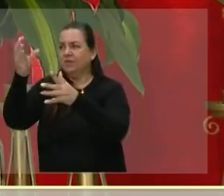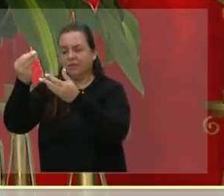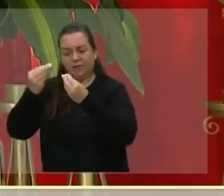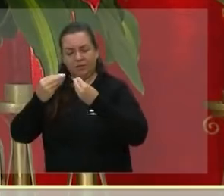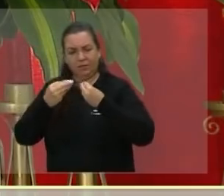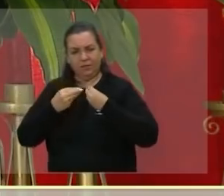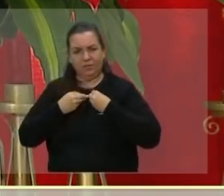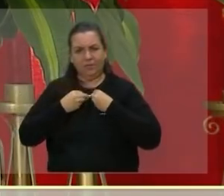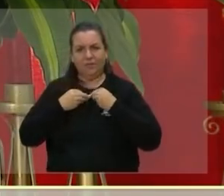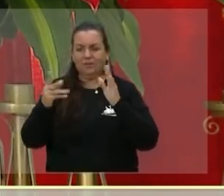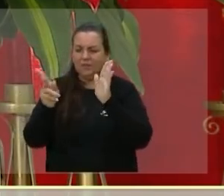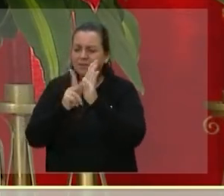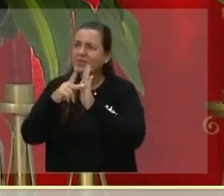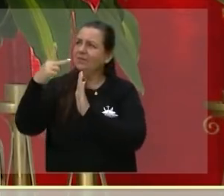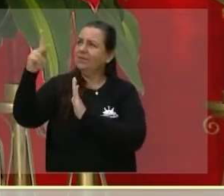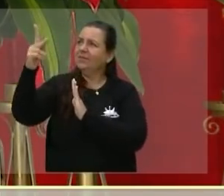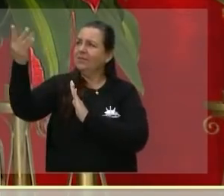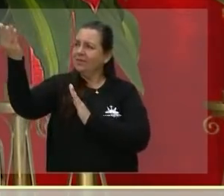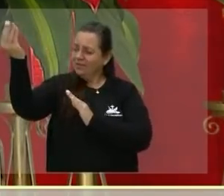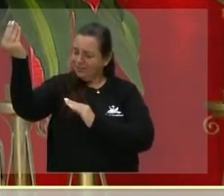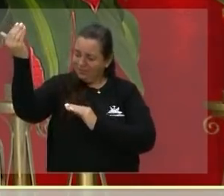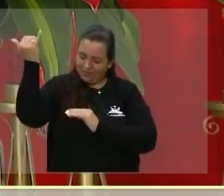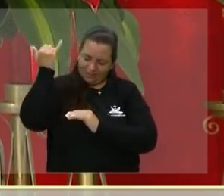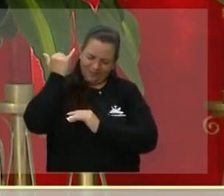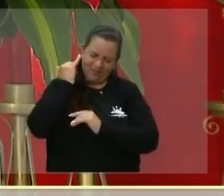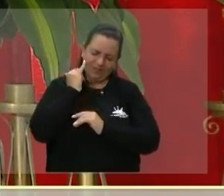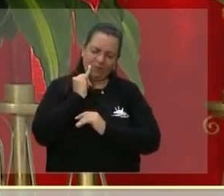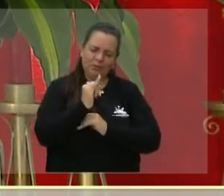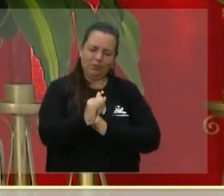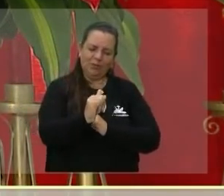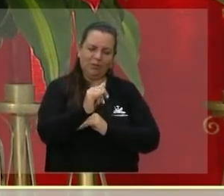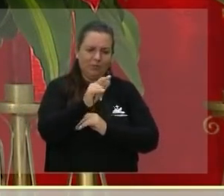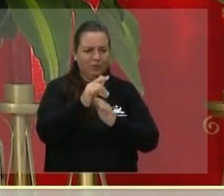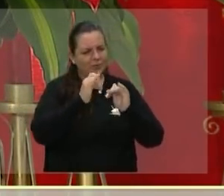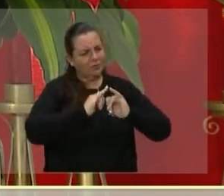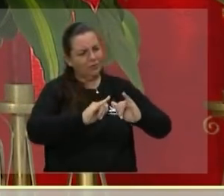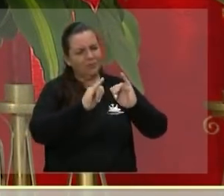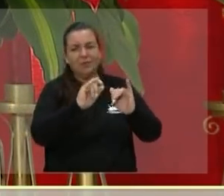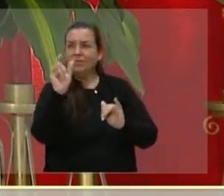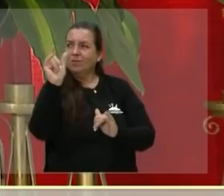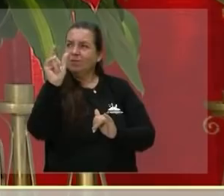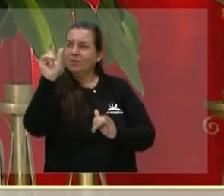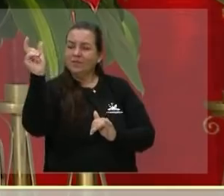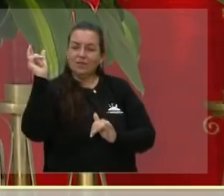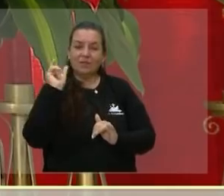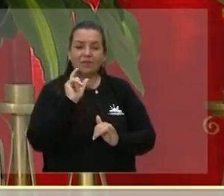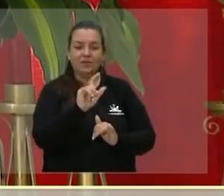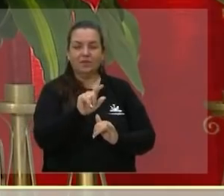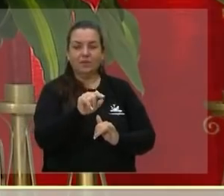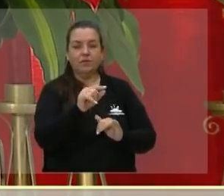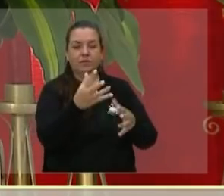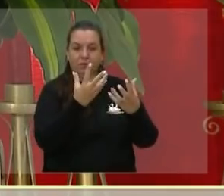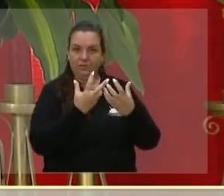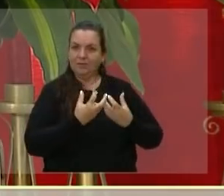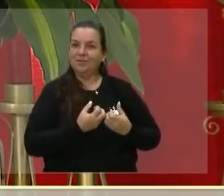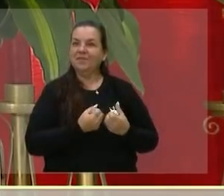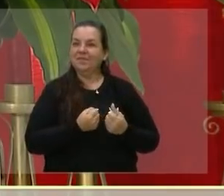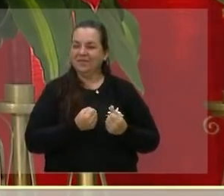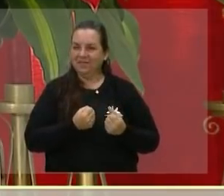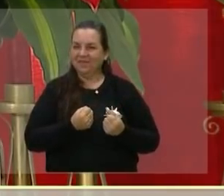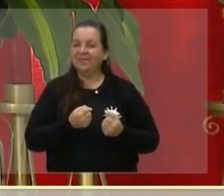provém de ti ah pois deles as palavras que tu me deste e eles vai escolher a coleira